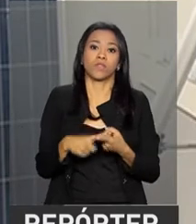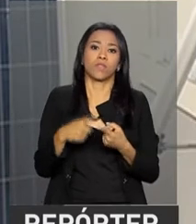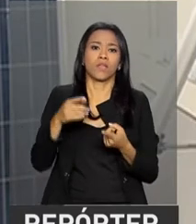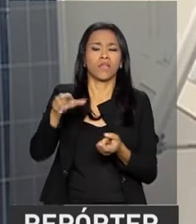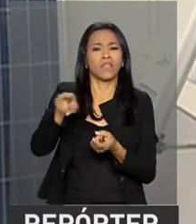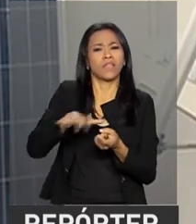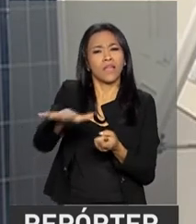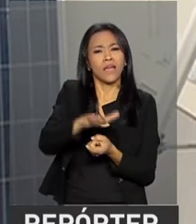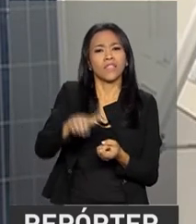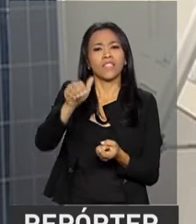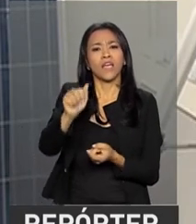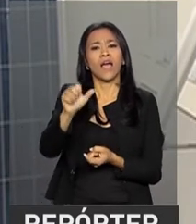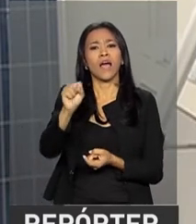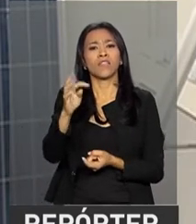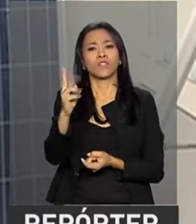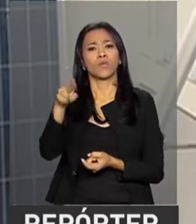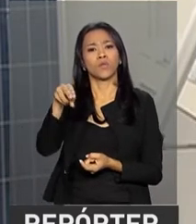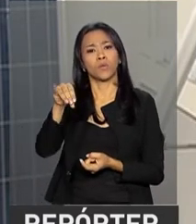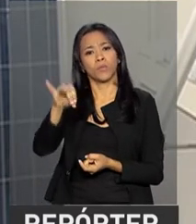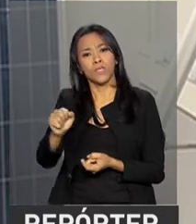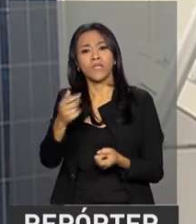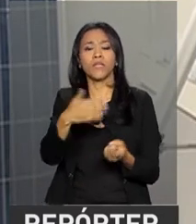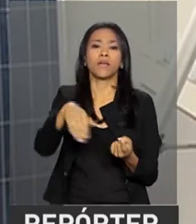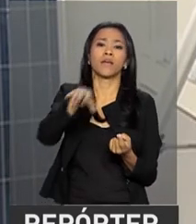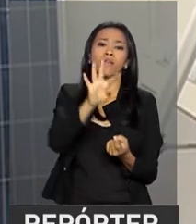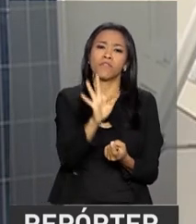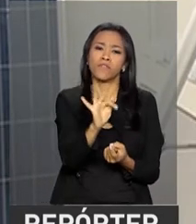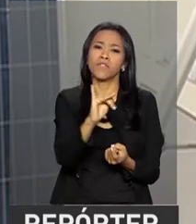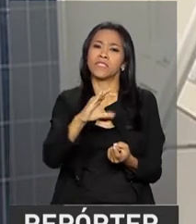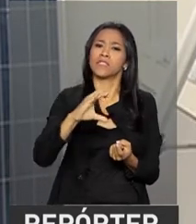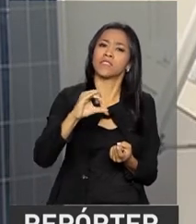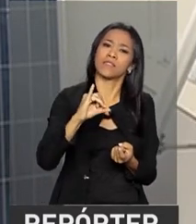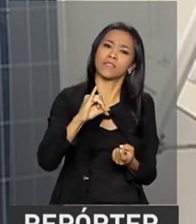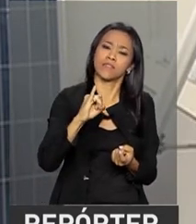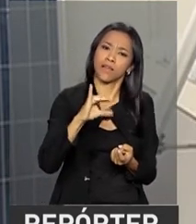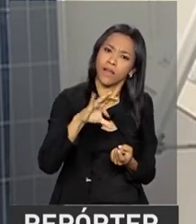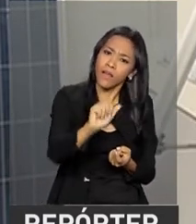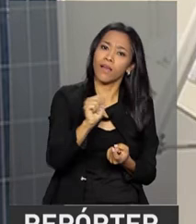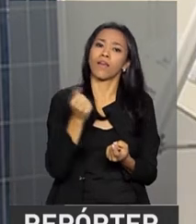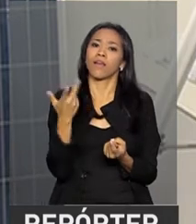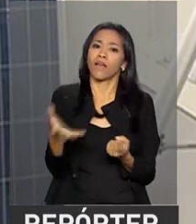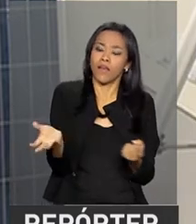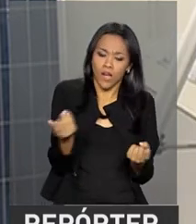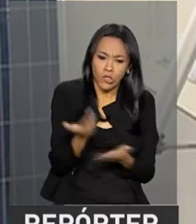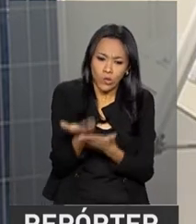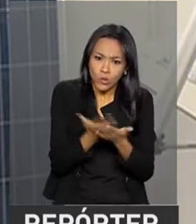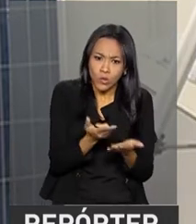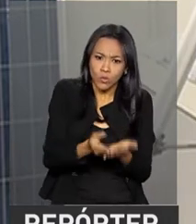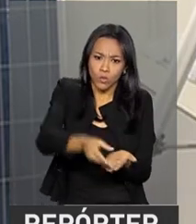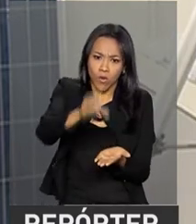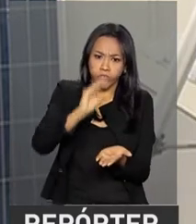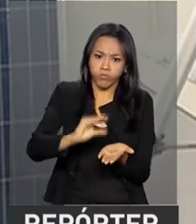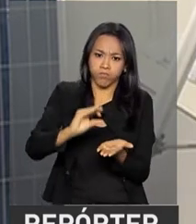astrofísica, astronomia e sozinha eu estudei 5 apostilas desse tamanho